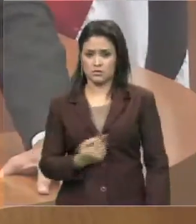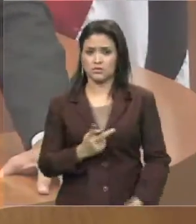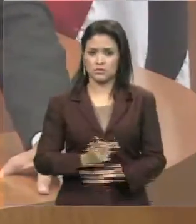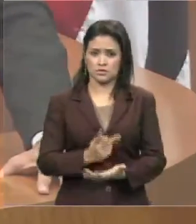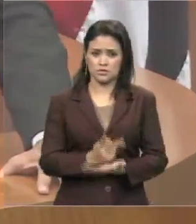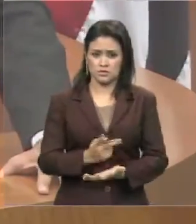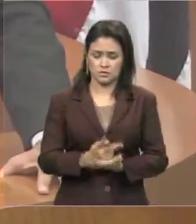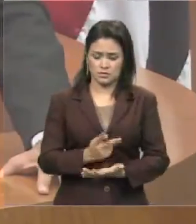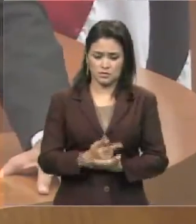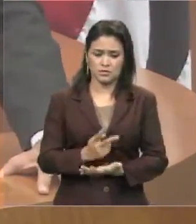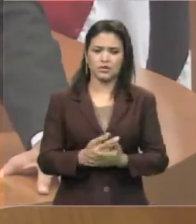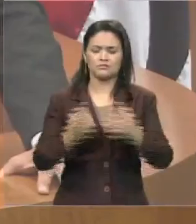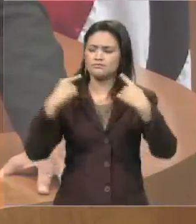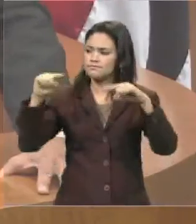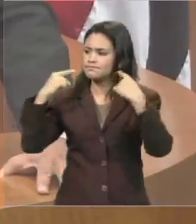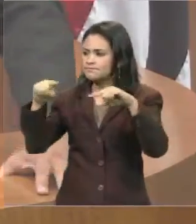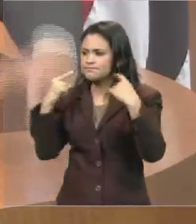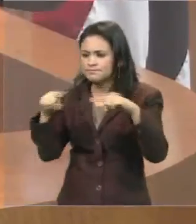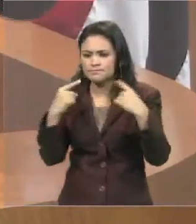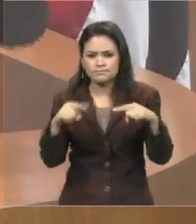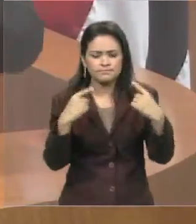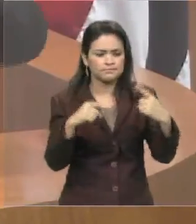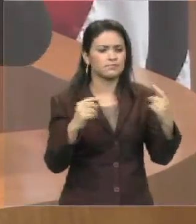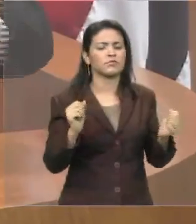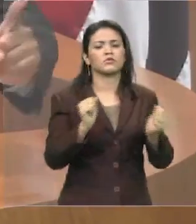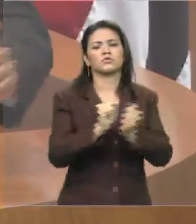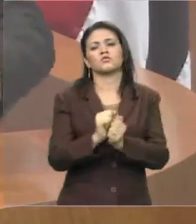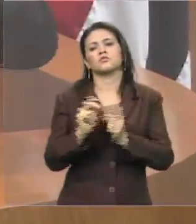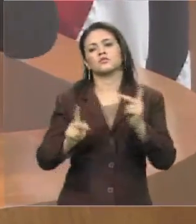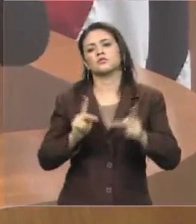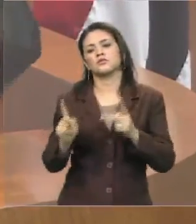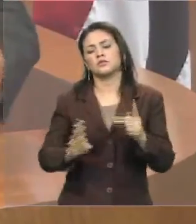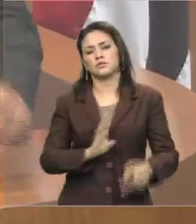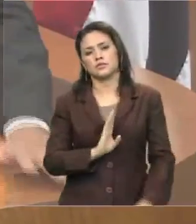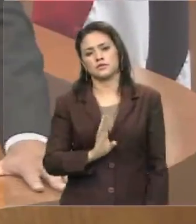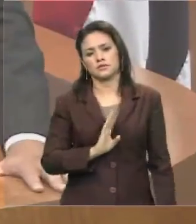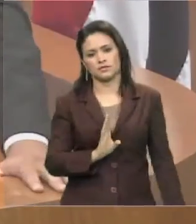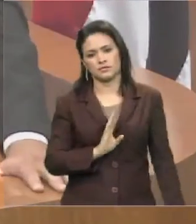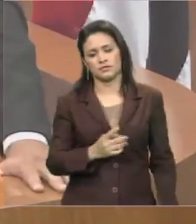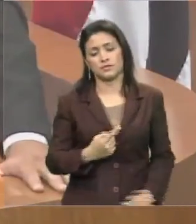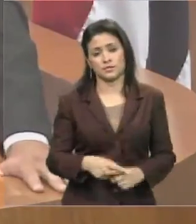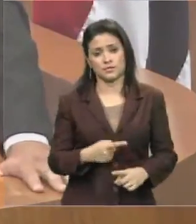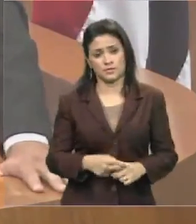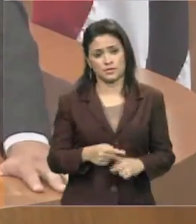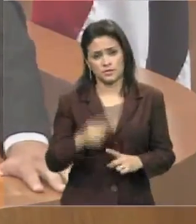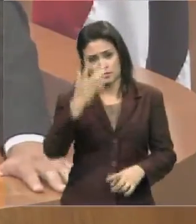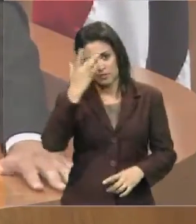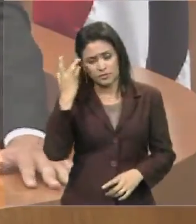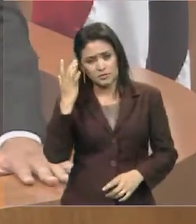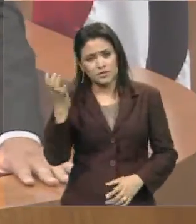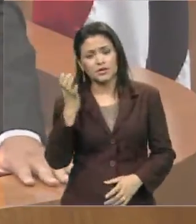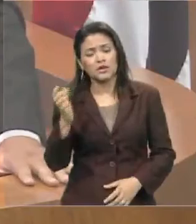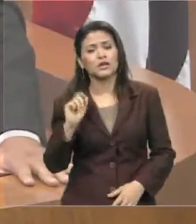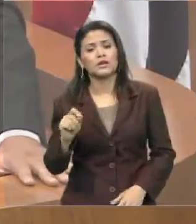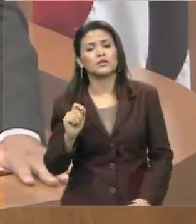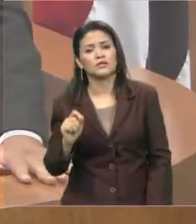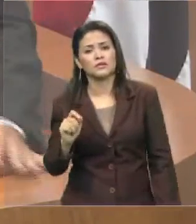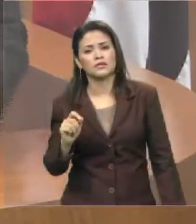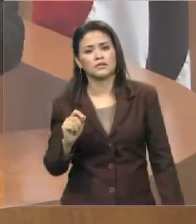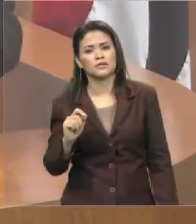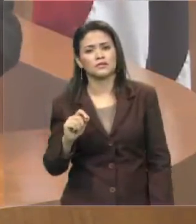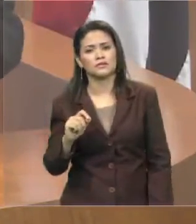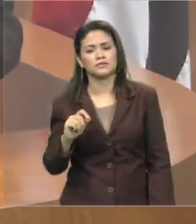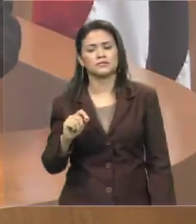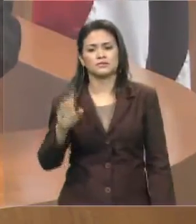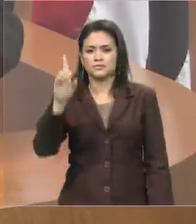forte para gritar junto com o povo de Bacabal na defesa dos seus direitos, porque o que o povo de Bacabal pede é simplesmente, deputado Levi, é